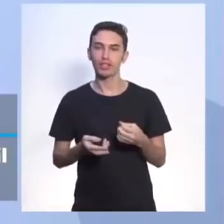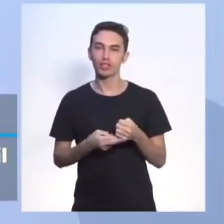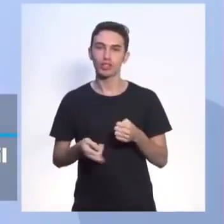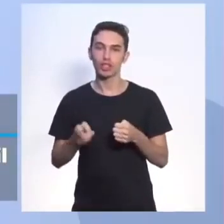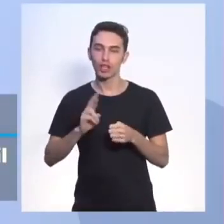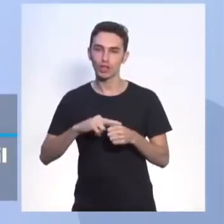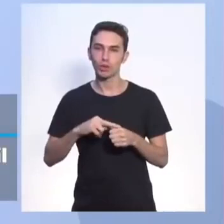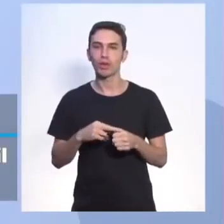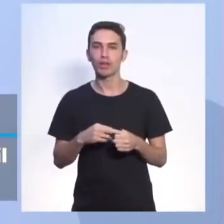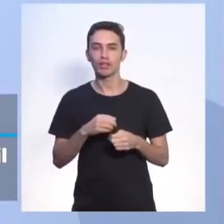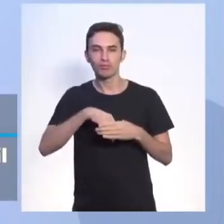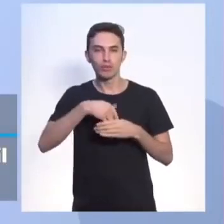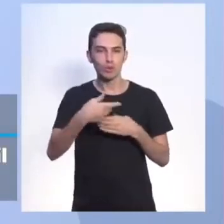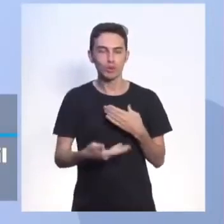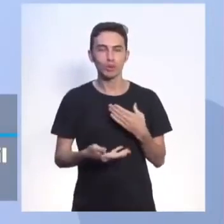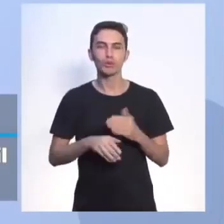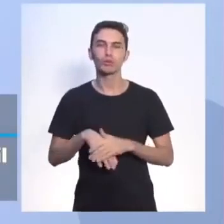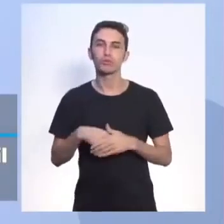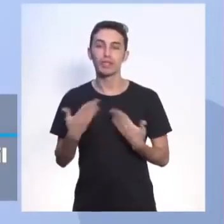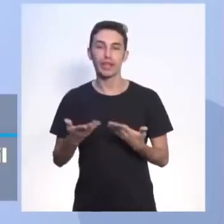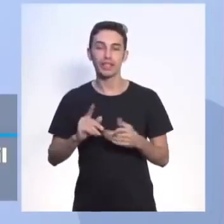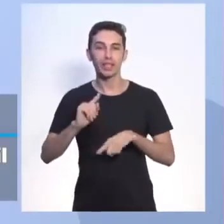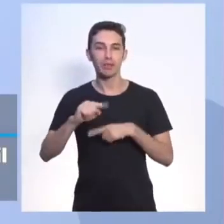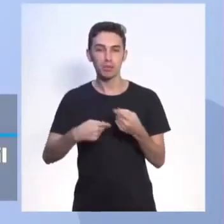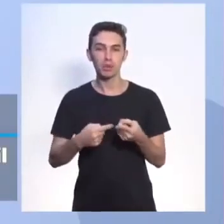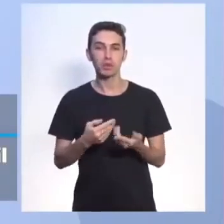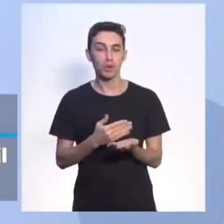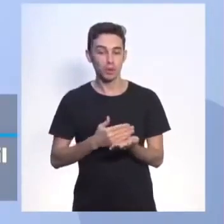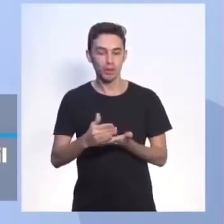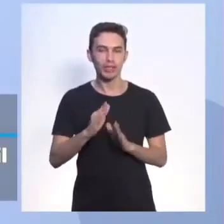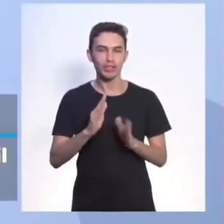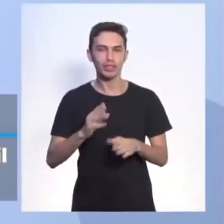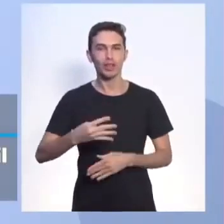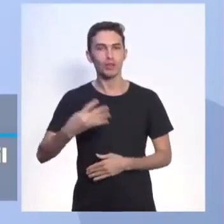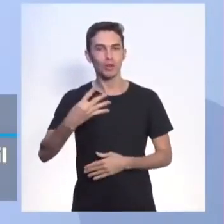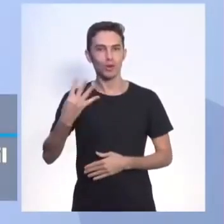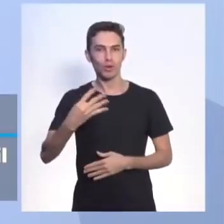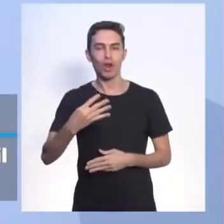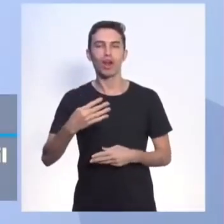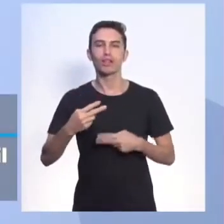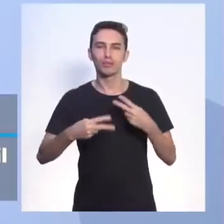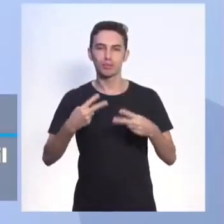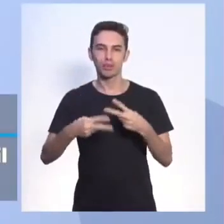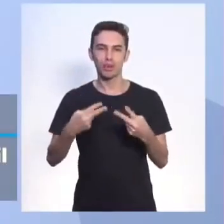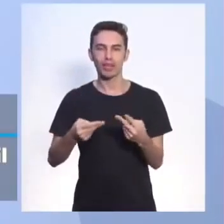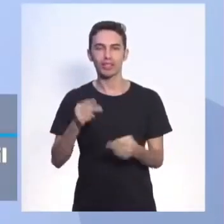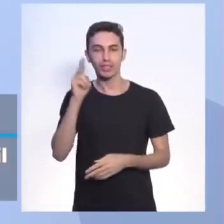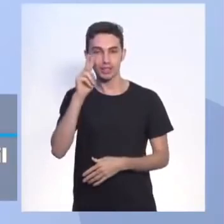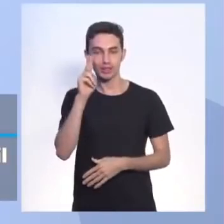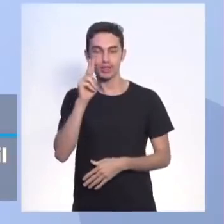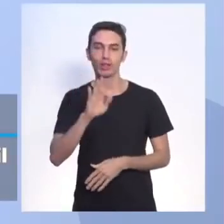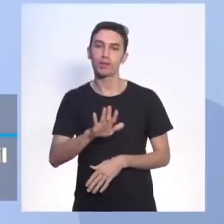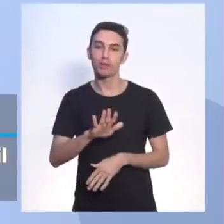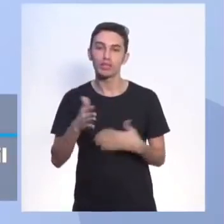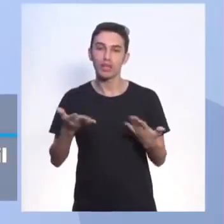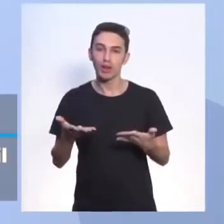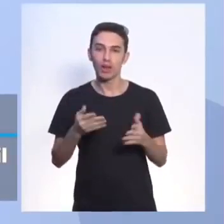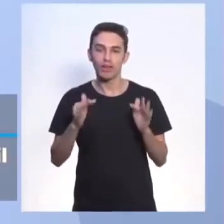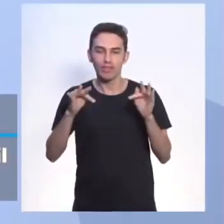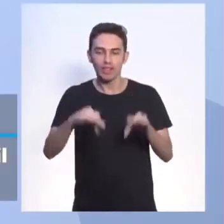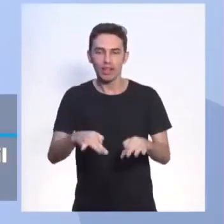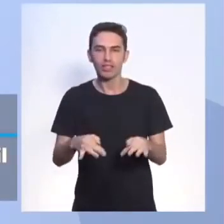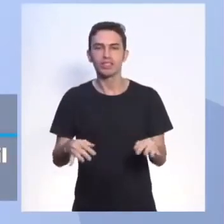de conteúdo. Já entraremos no quarto bimestre em História, mas nós estamos aí finalizando